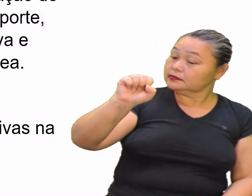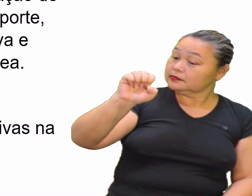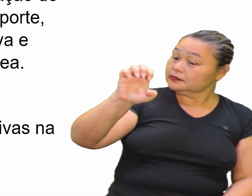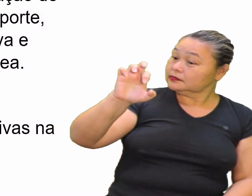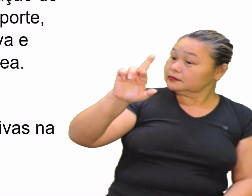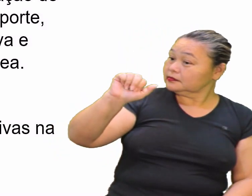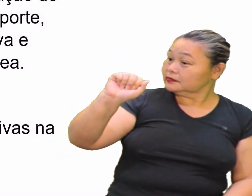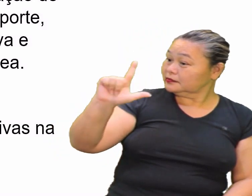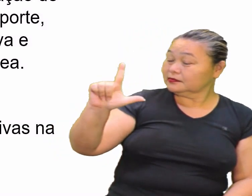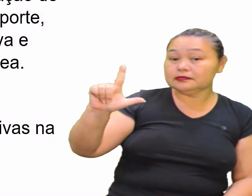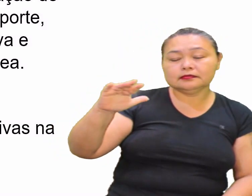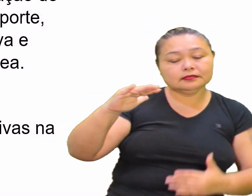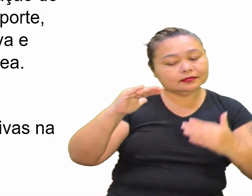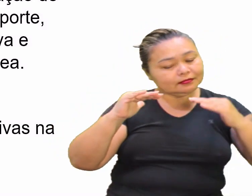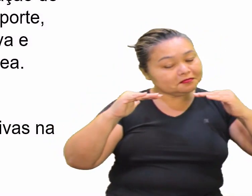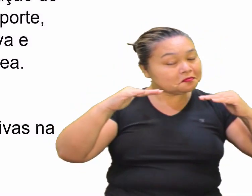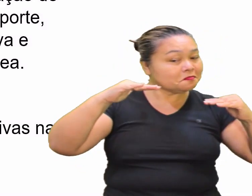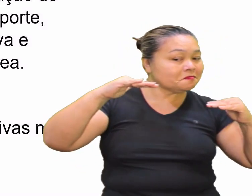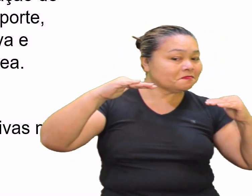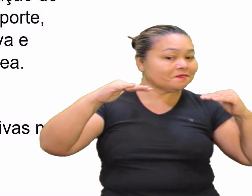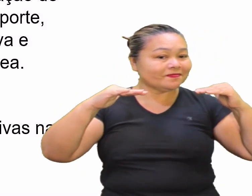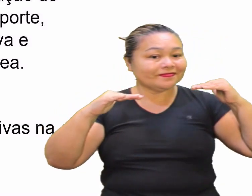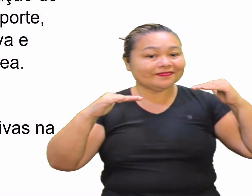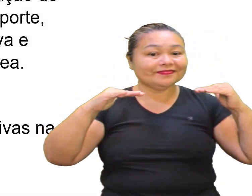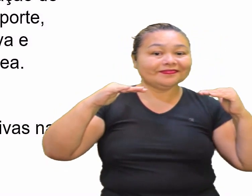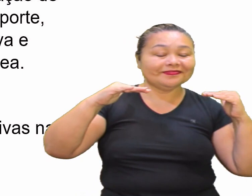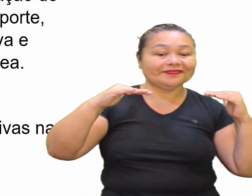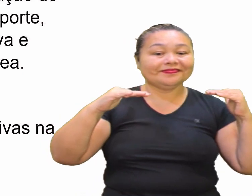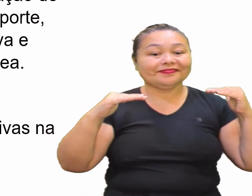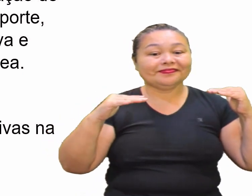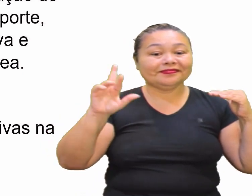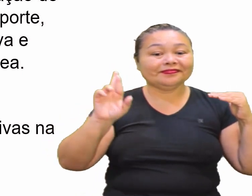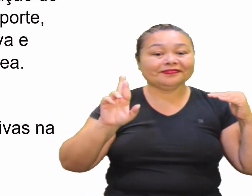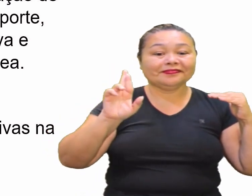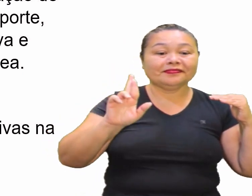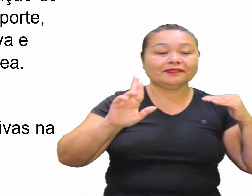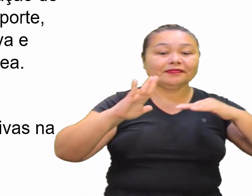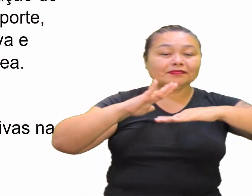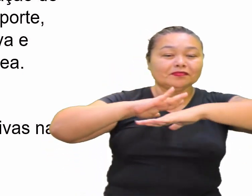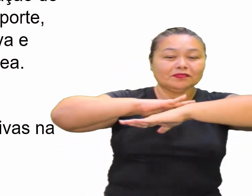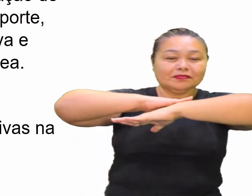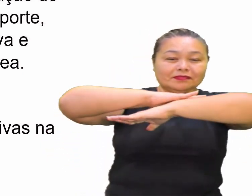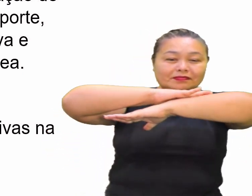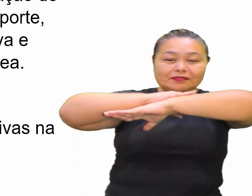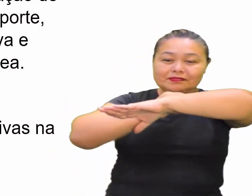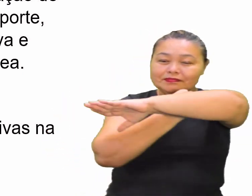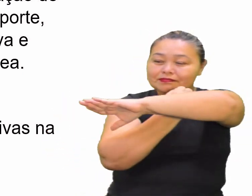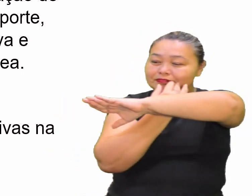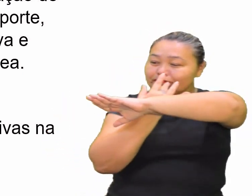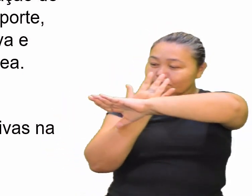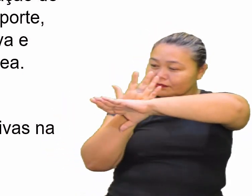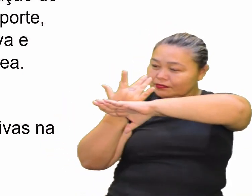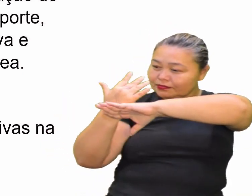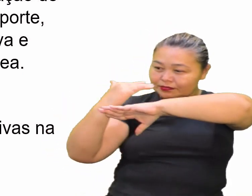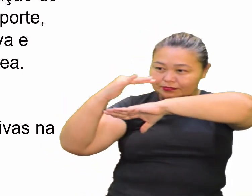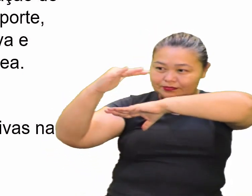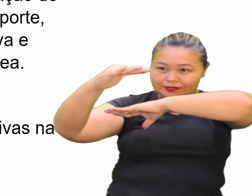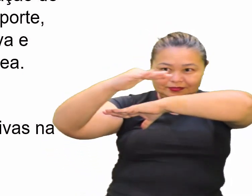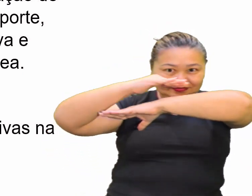bom? Intermediária. Pessoal. Ela é representada pela vegetação de pequeno